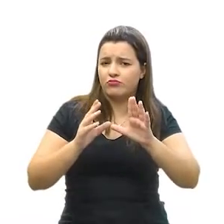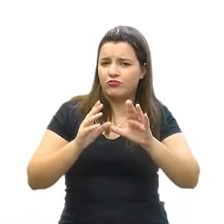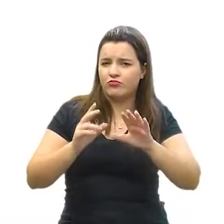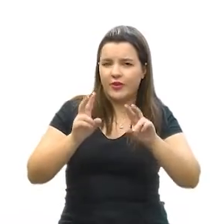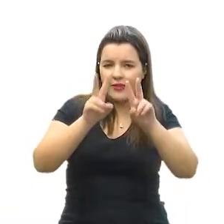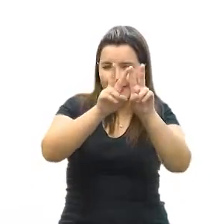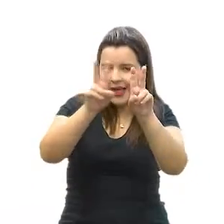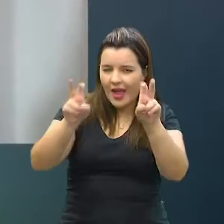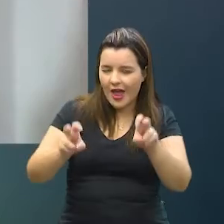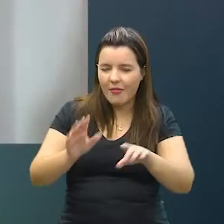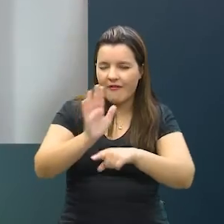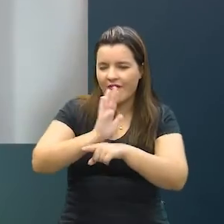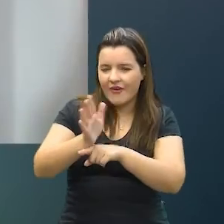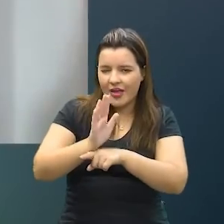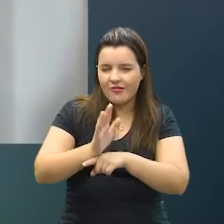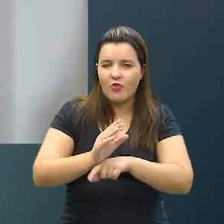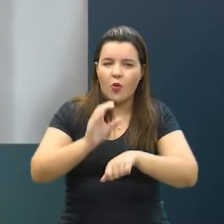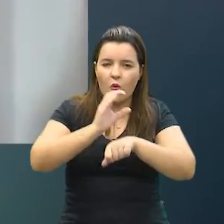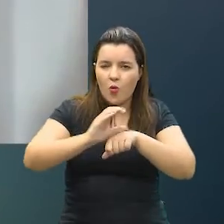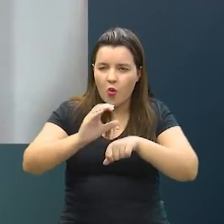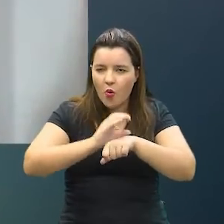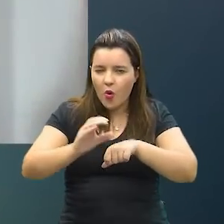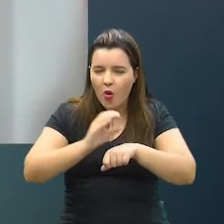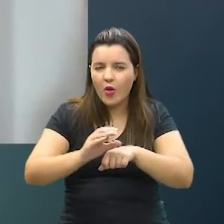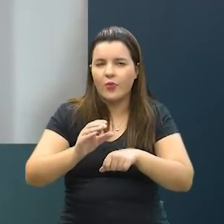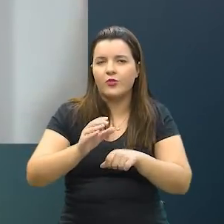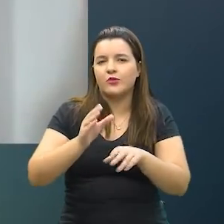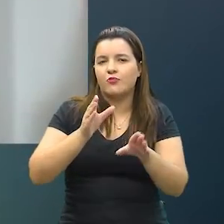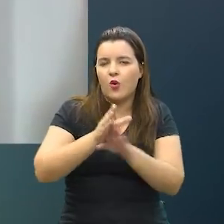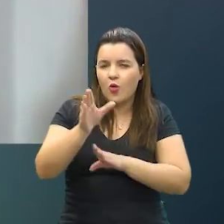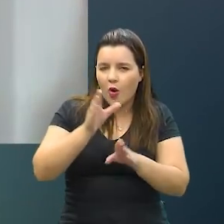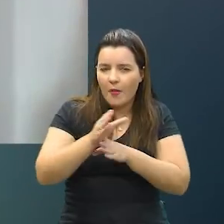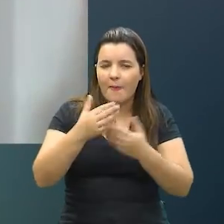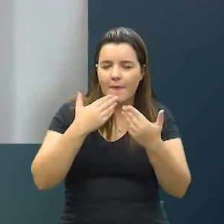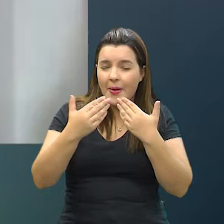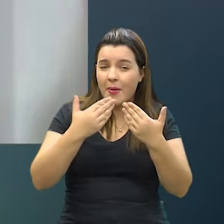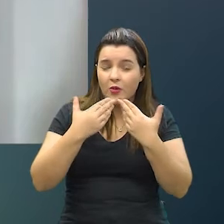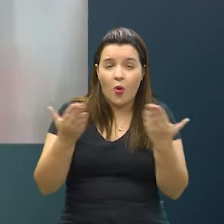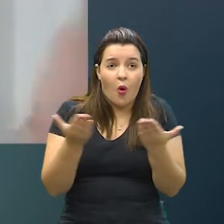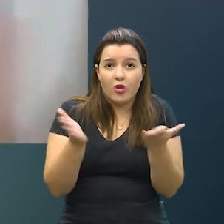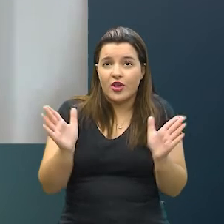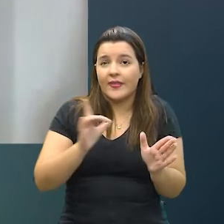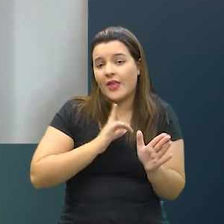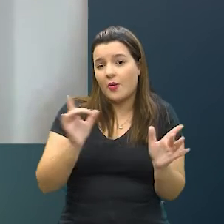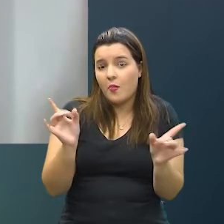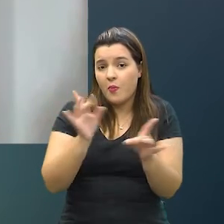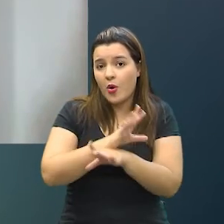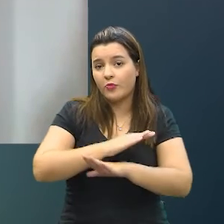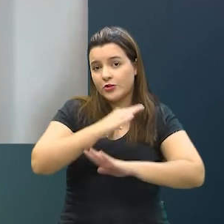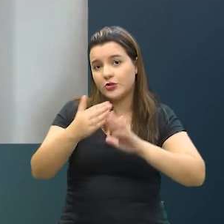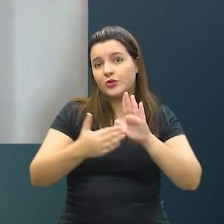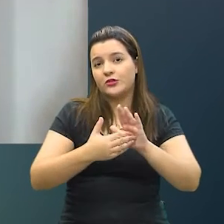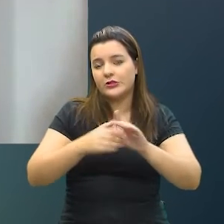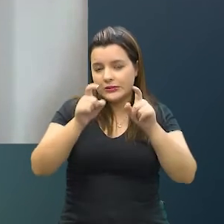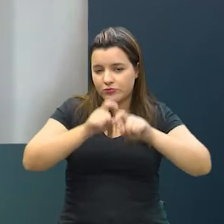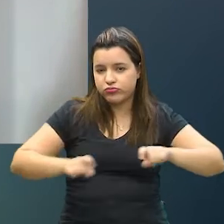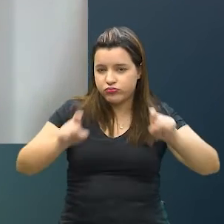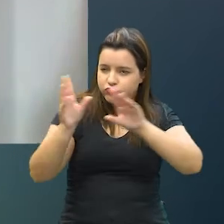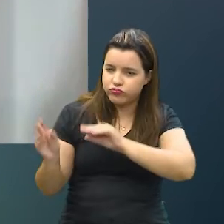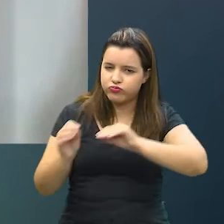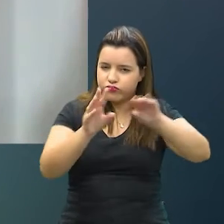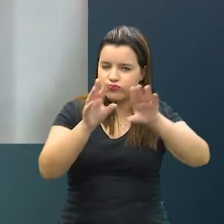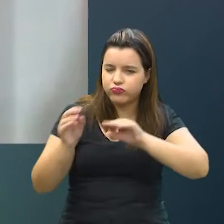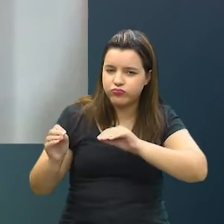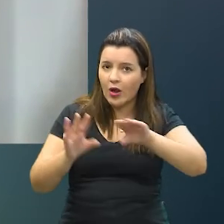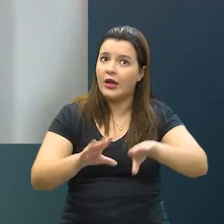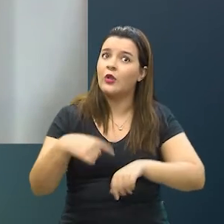se ela quiser fazer um curso, se ela quiser buscar uma consultoria, né? Então, tem uma série de modelos de opções diferentes ali para